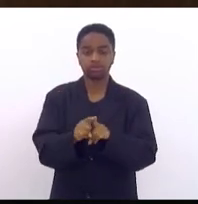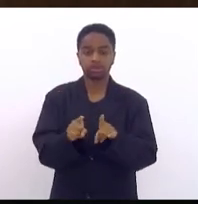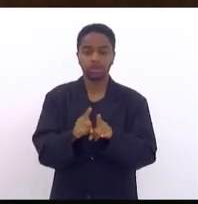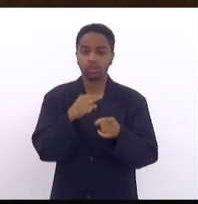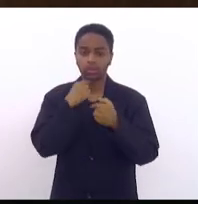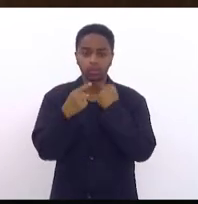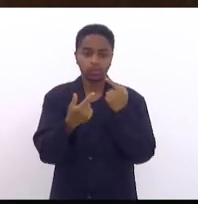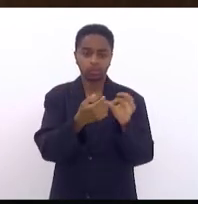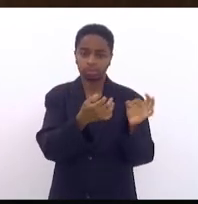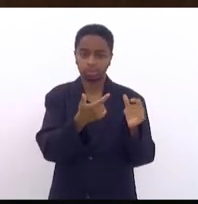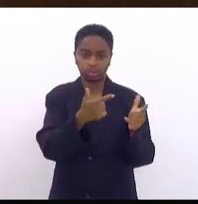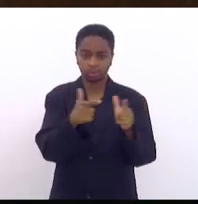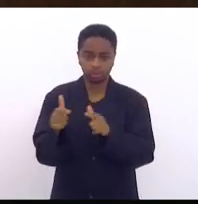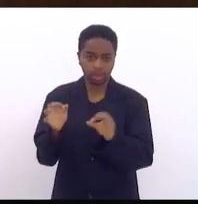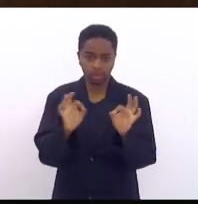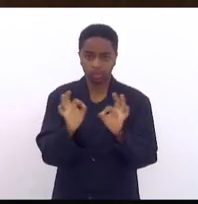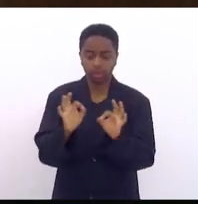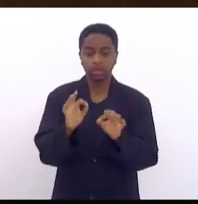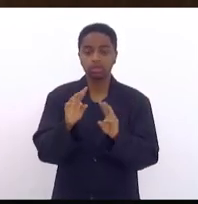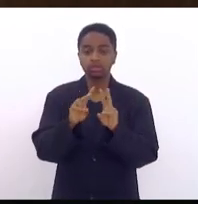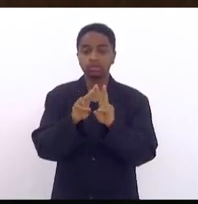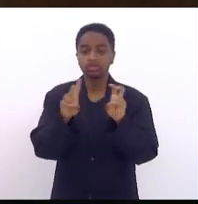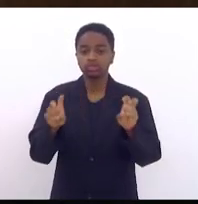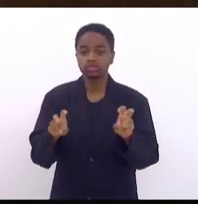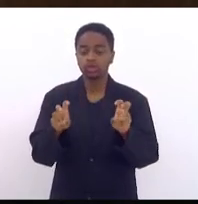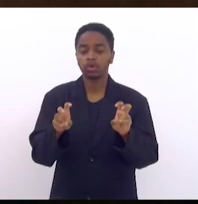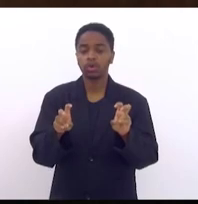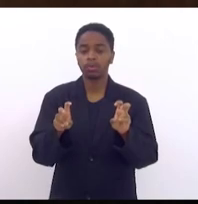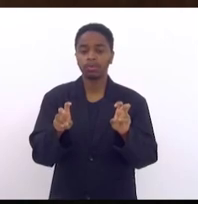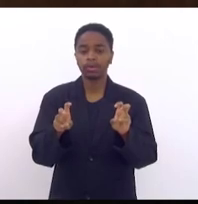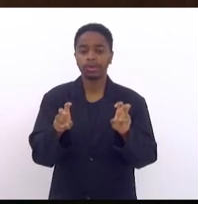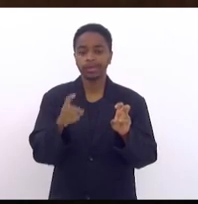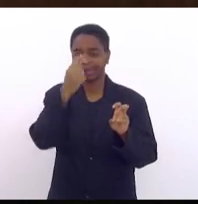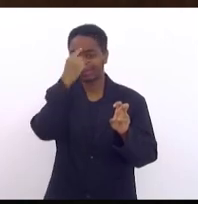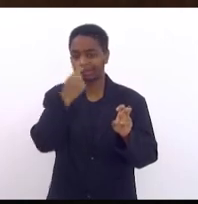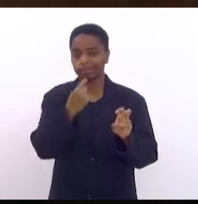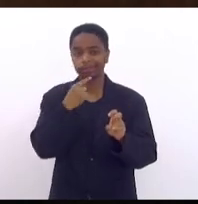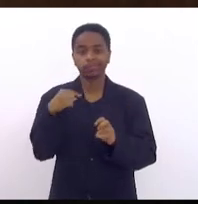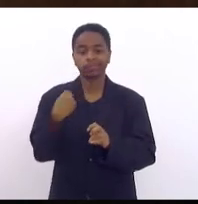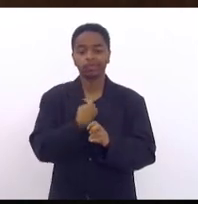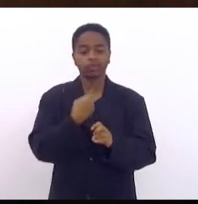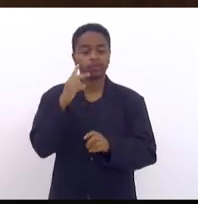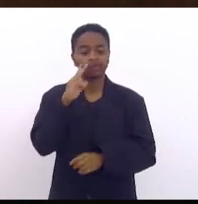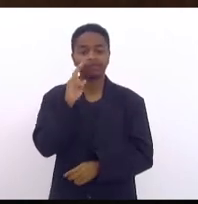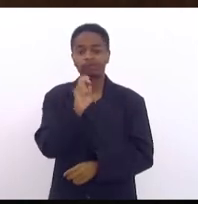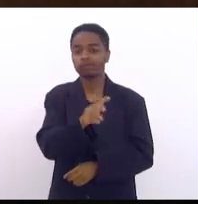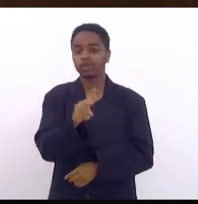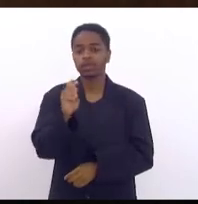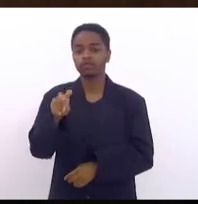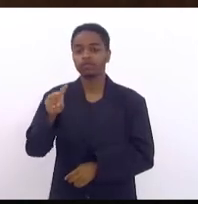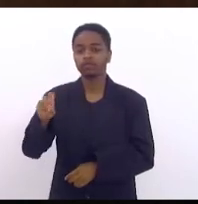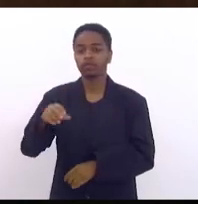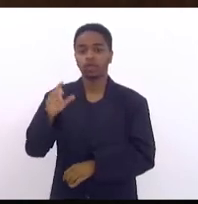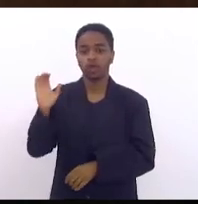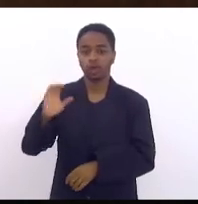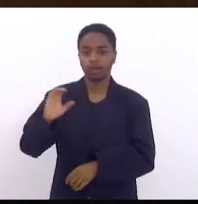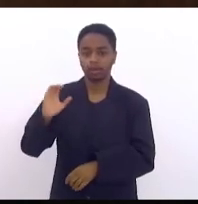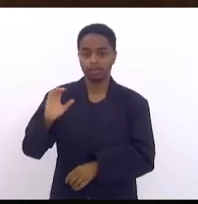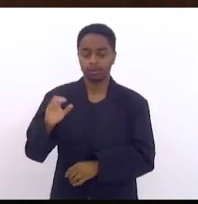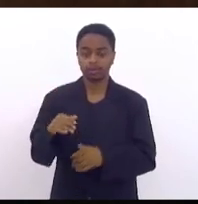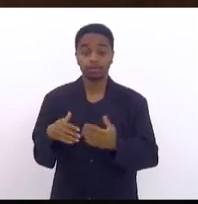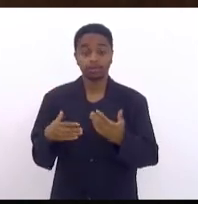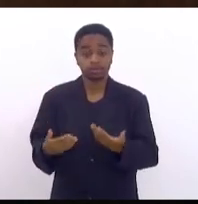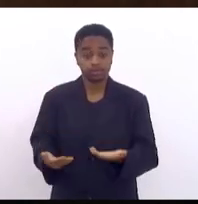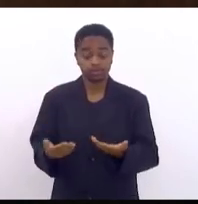dúvida nenhuma, com aquelas cenas grotescas que nós vimos recentemente em Copacabana.